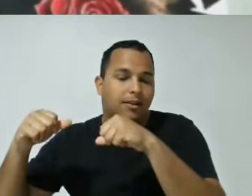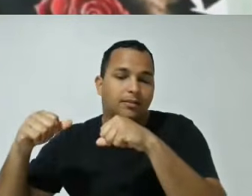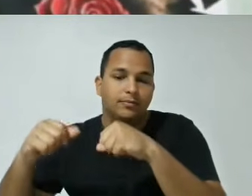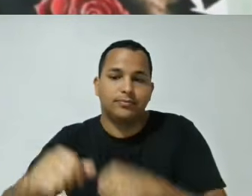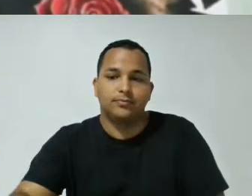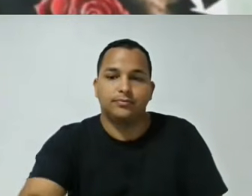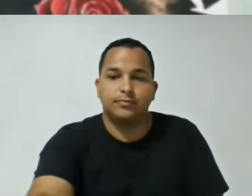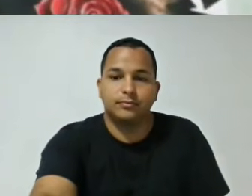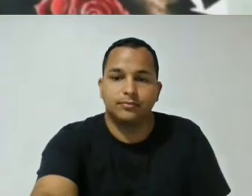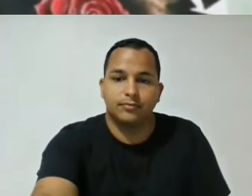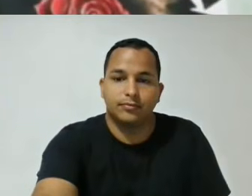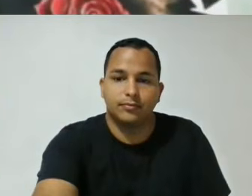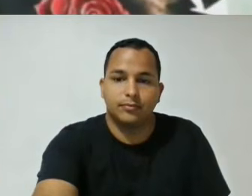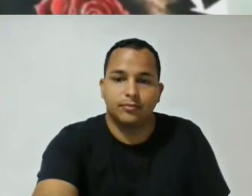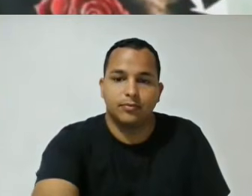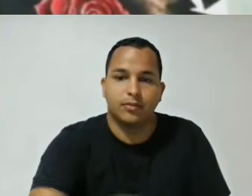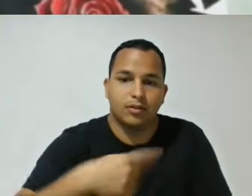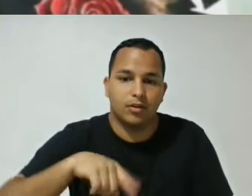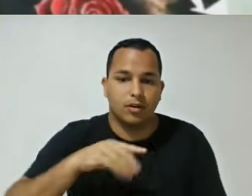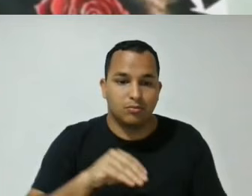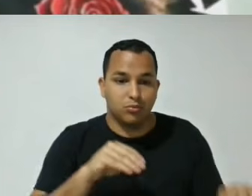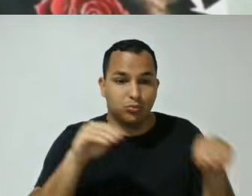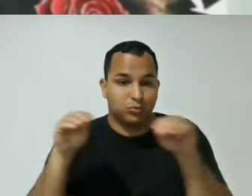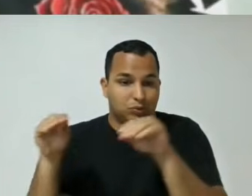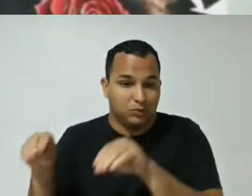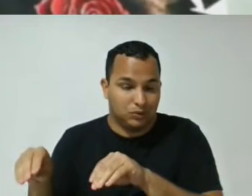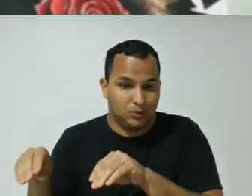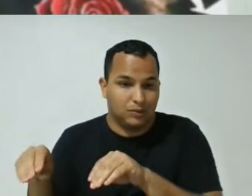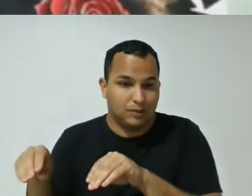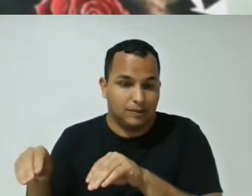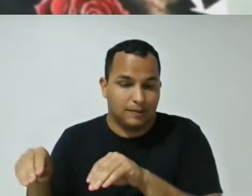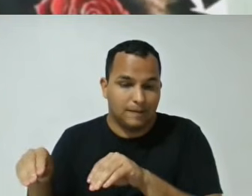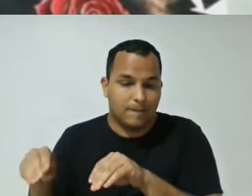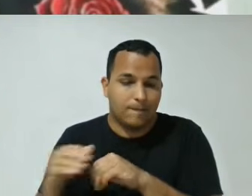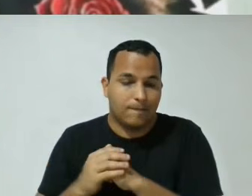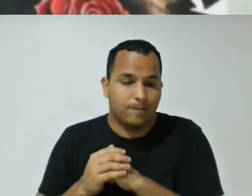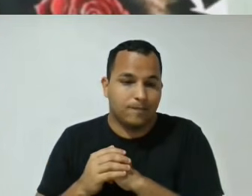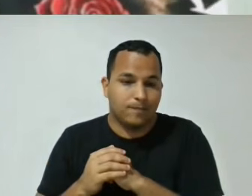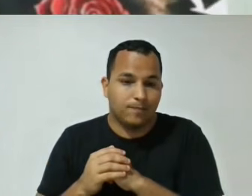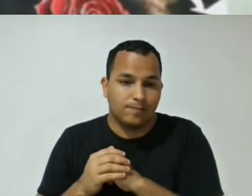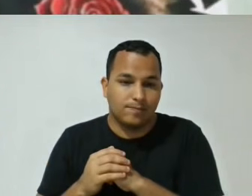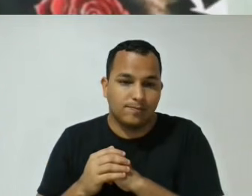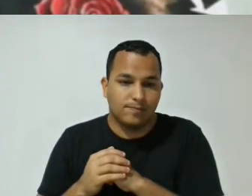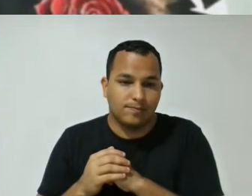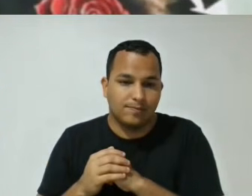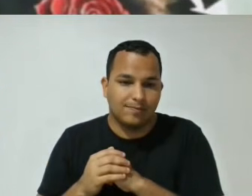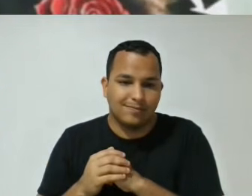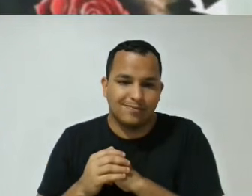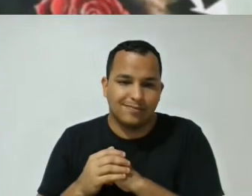foi para lá, aí realmente assim, eu acho que foi uma coisa assim